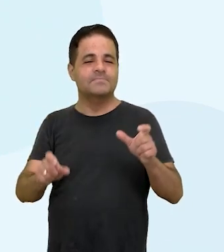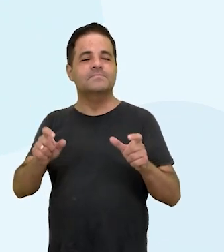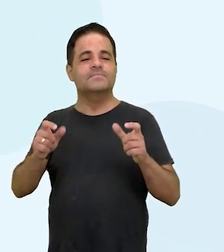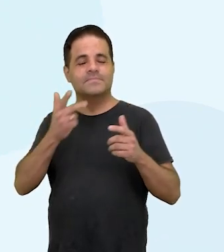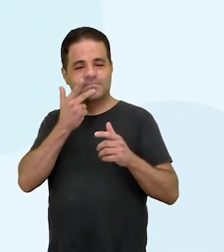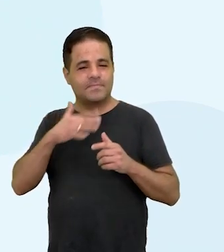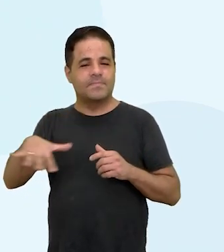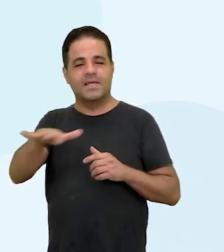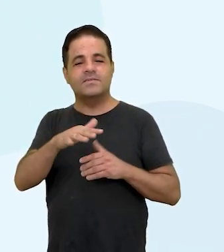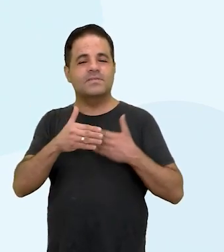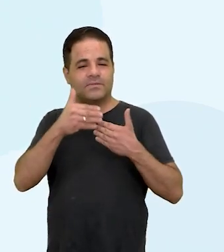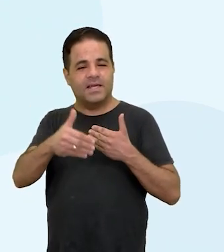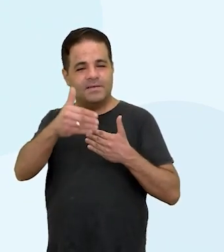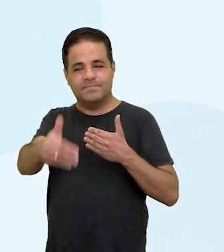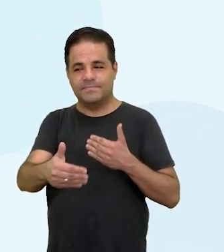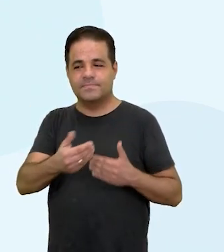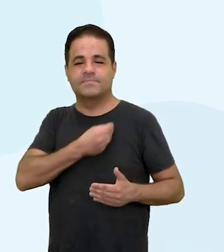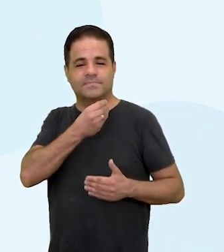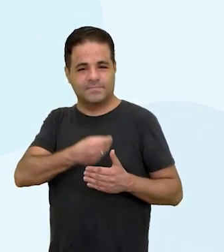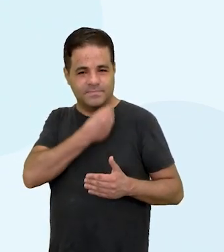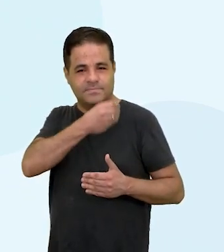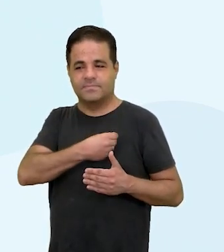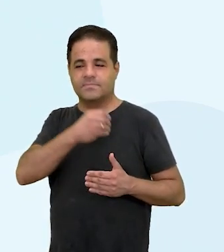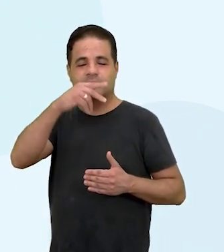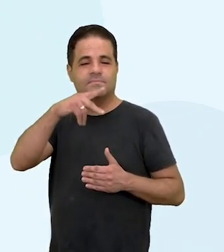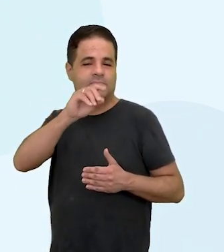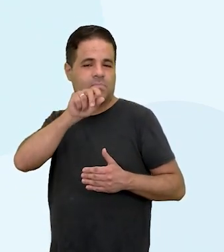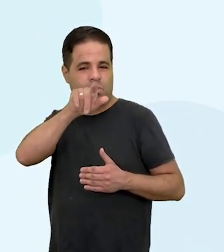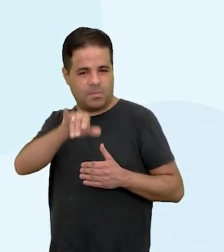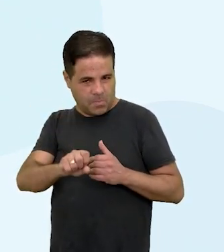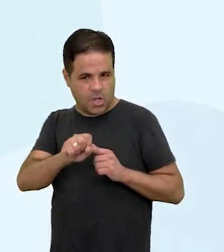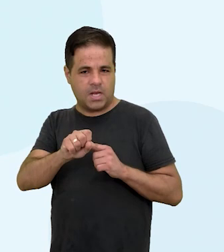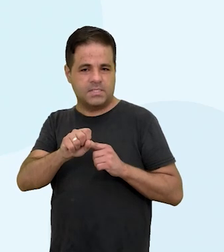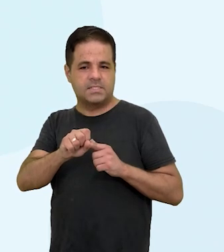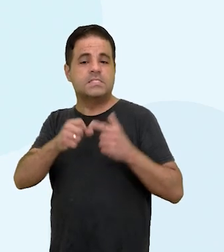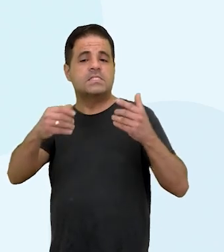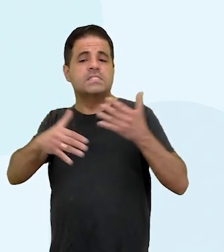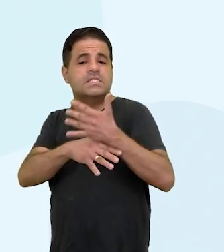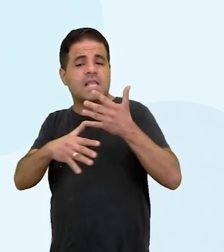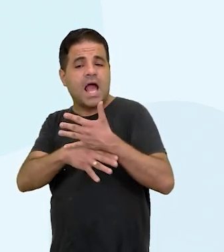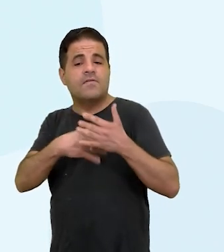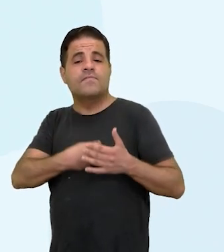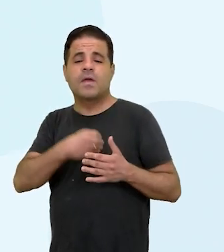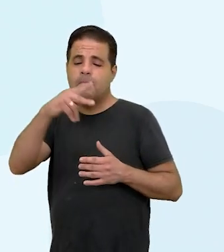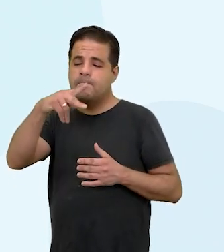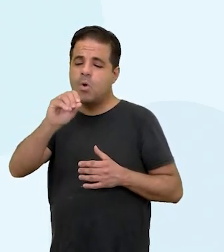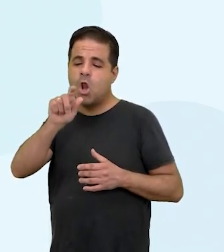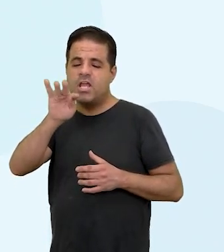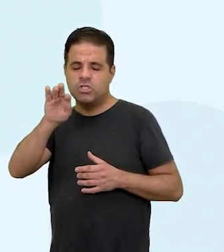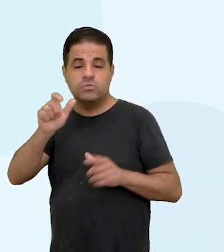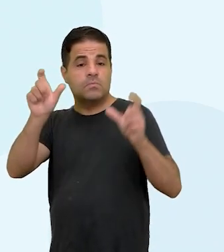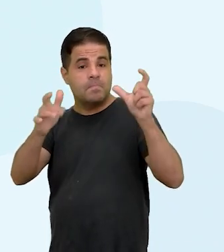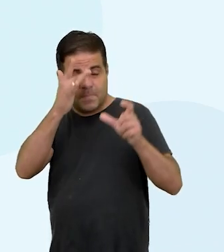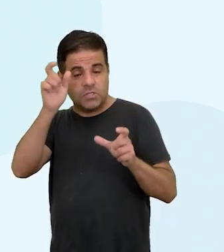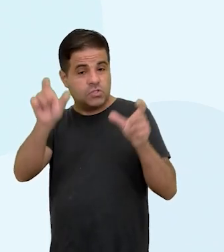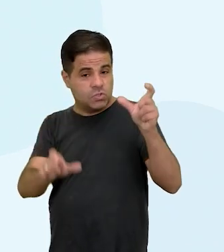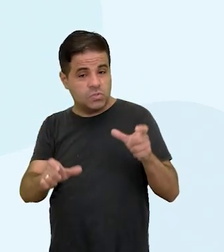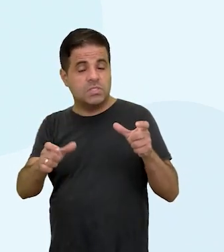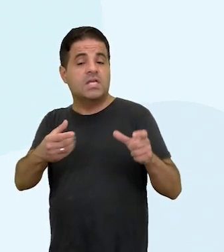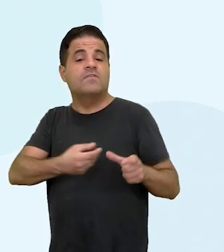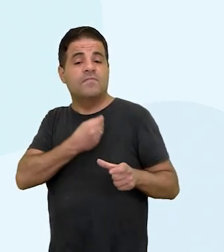que viviam na polis. Que é o quê? Polis era o nome grego para cidade. Então, políticos eram as pessoas que moravam